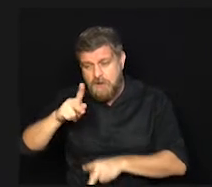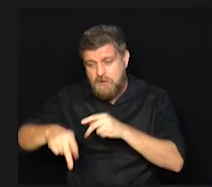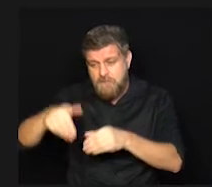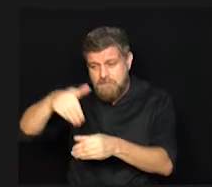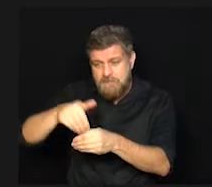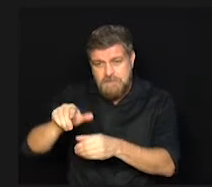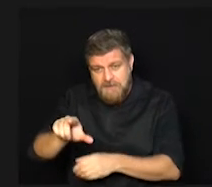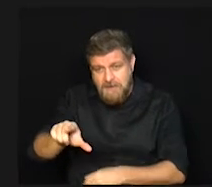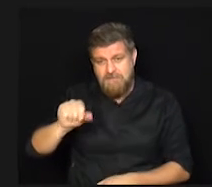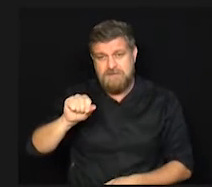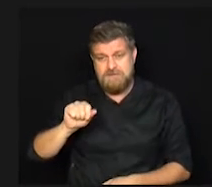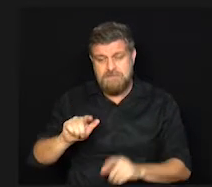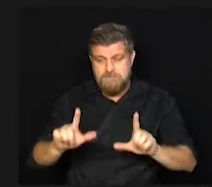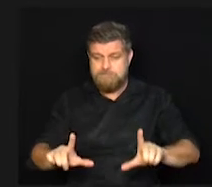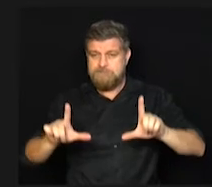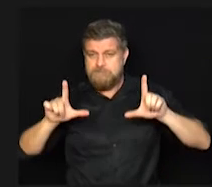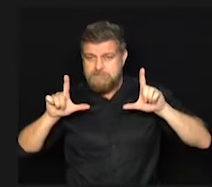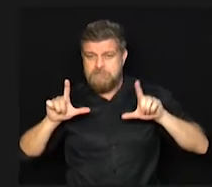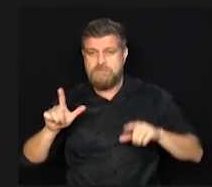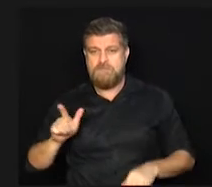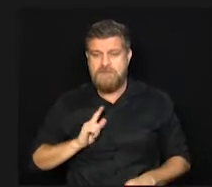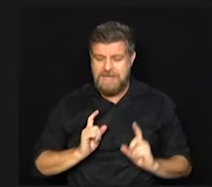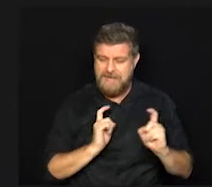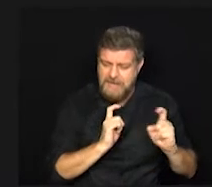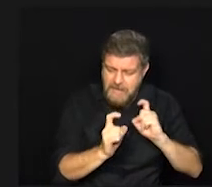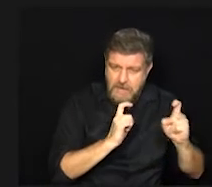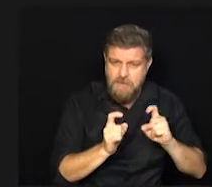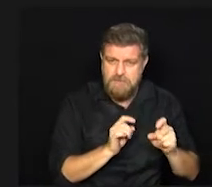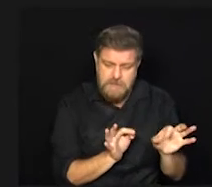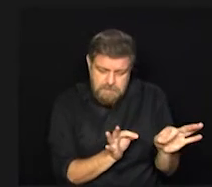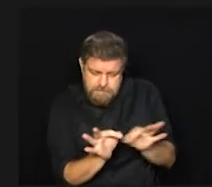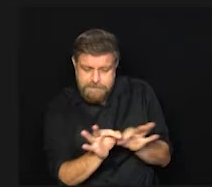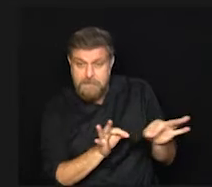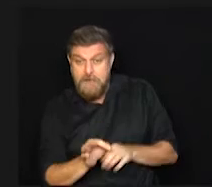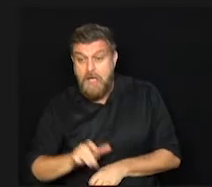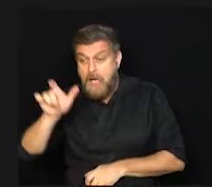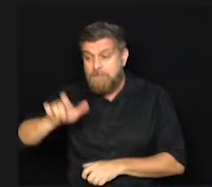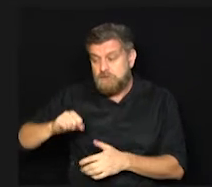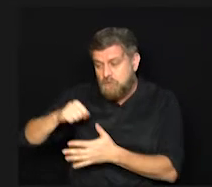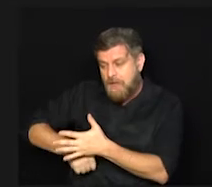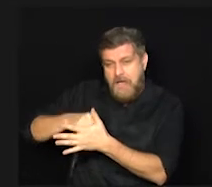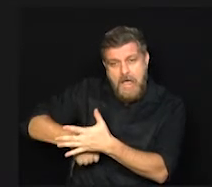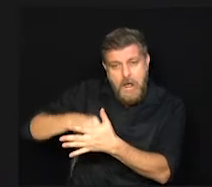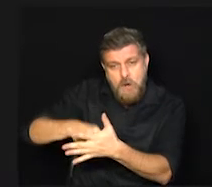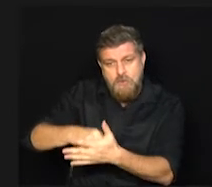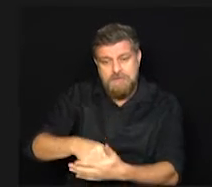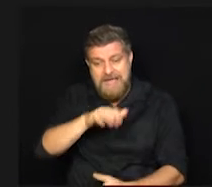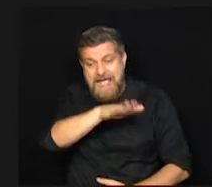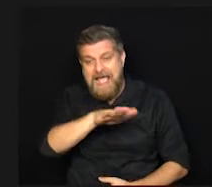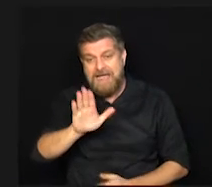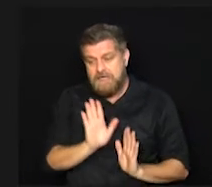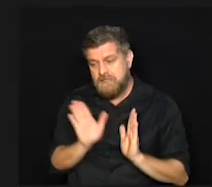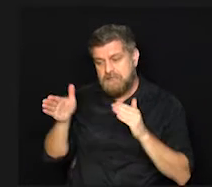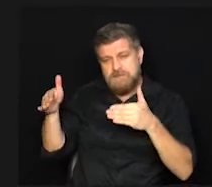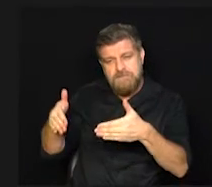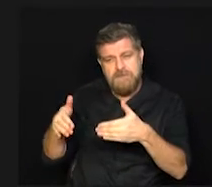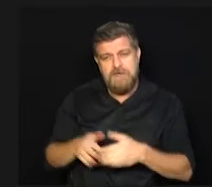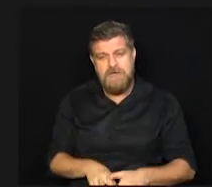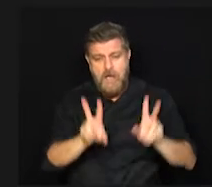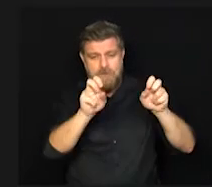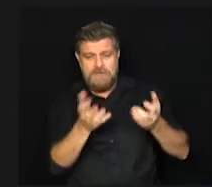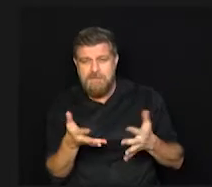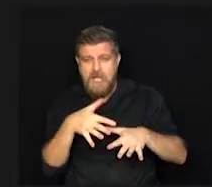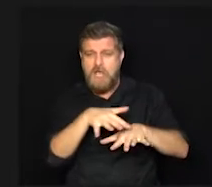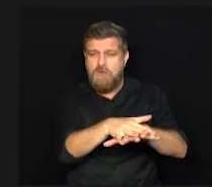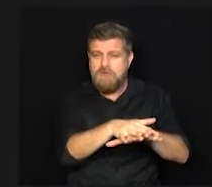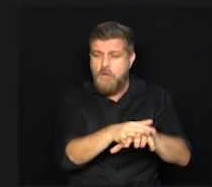voto legítimo do povo, pessoas que militam, que defendem causas, que defendem crianças, que defendem inclusão, que acreditam que